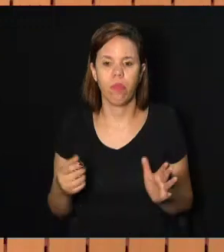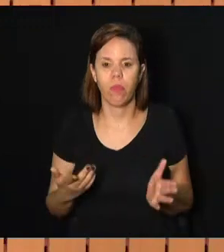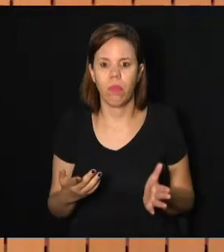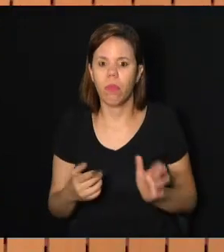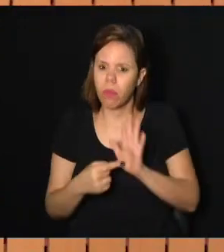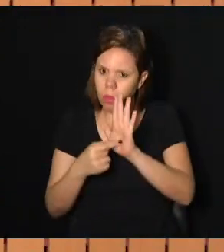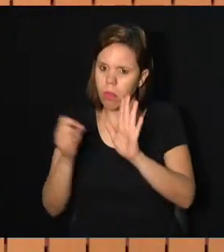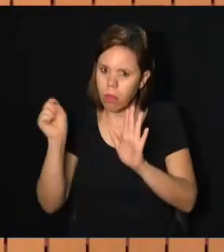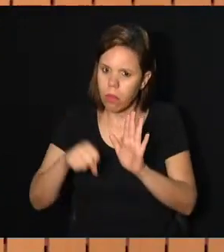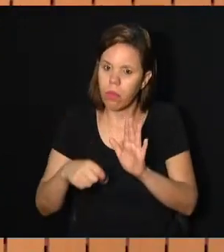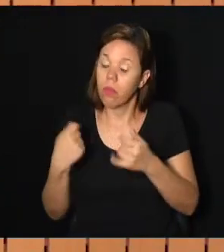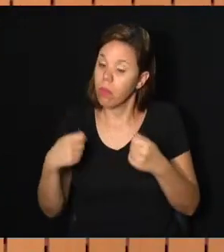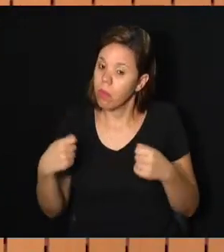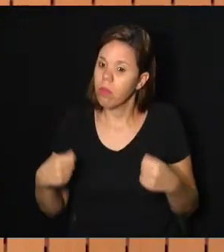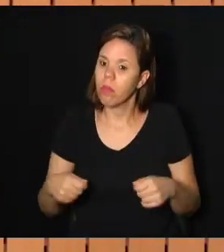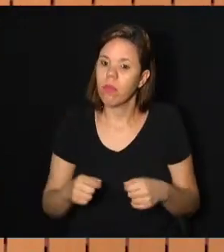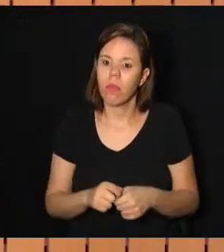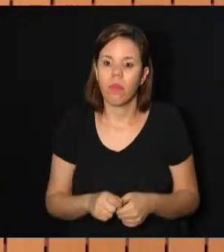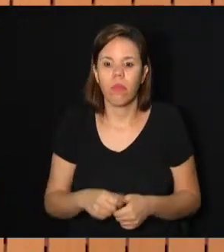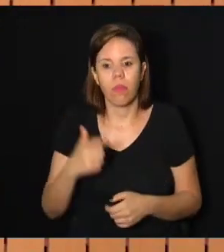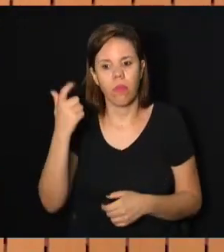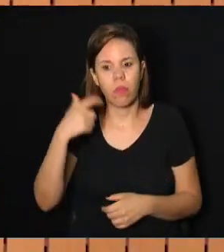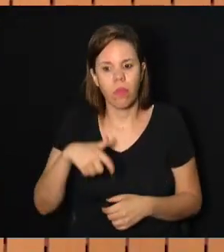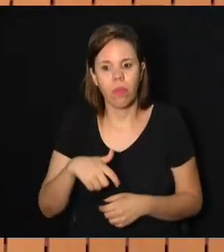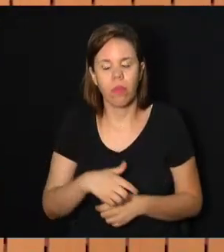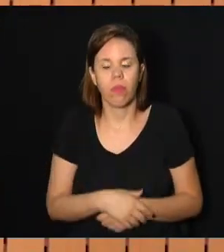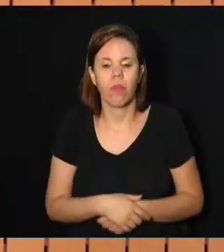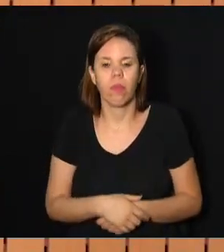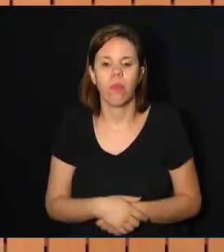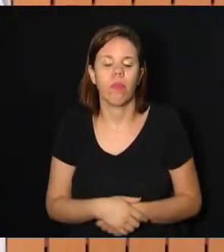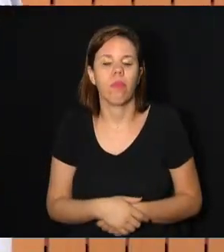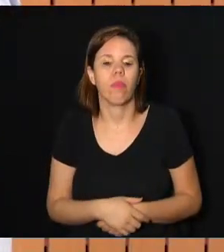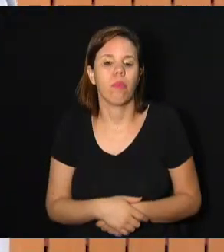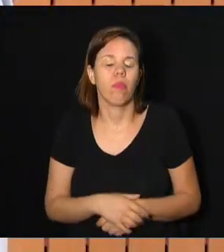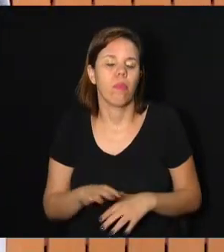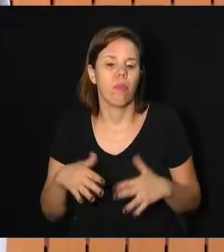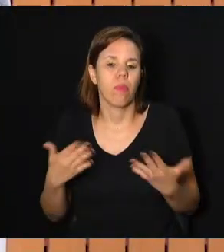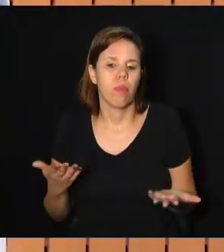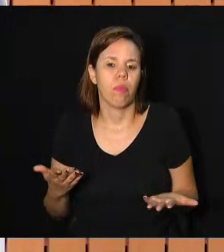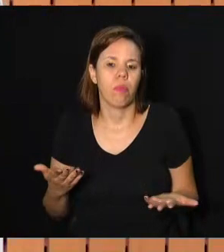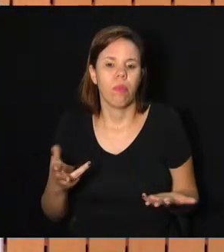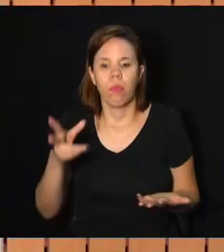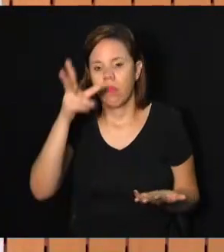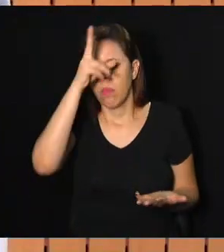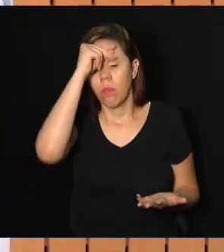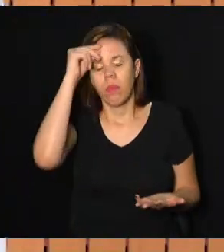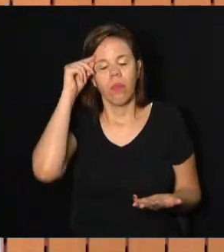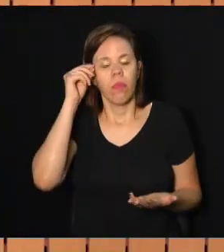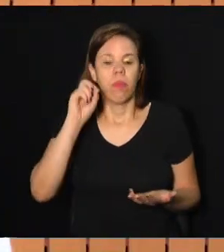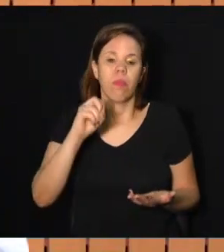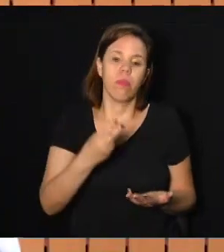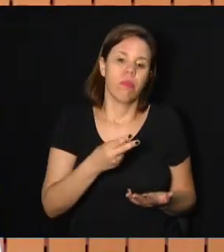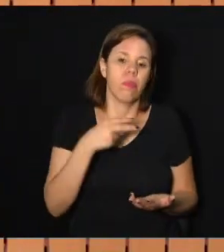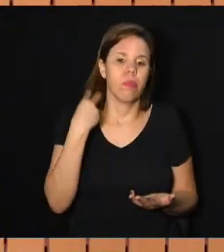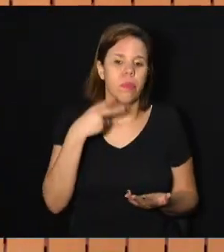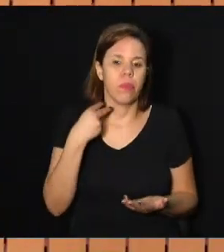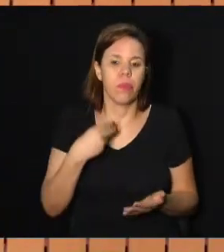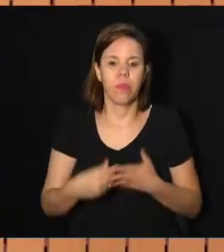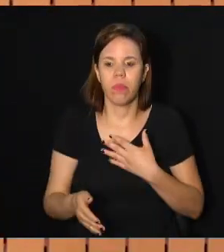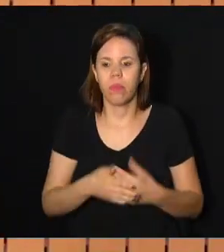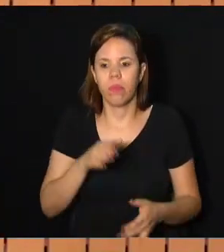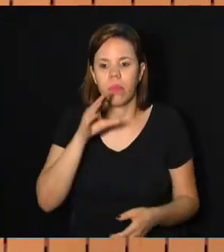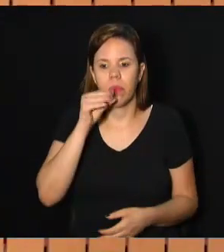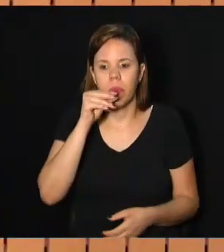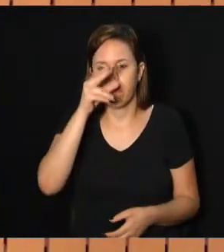visto realmente o que se precisa pessoalmente. Porém, tão logo o prefeito volte, ou o vereador volte, ou algum agente